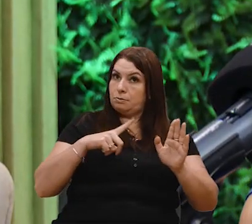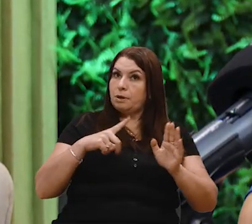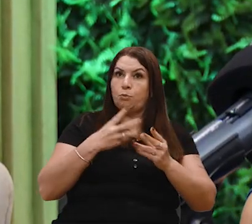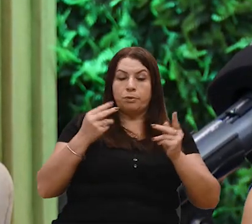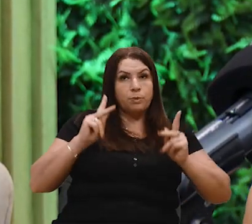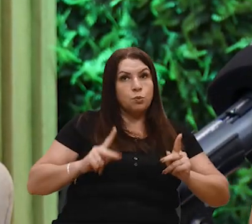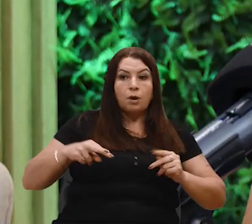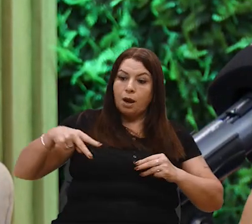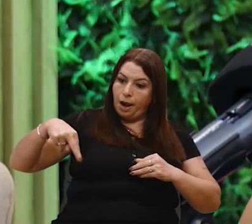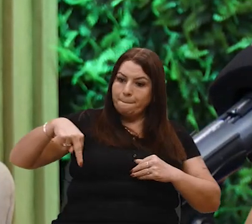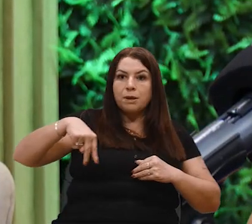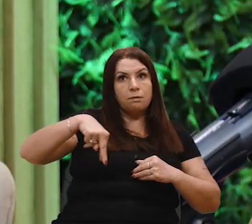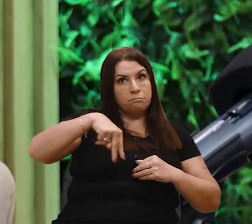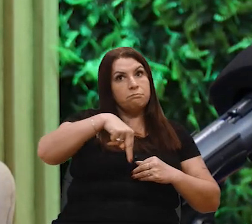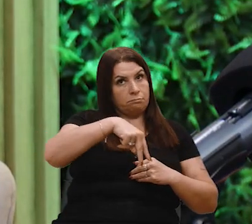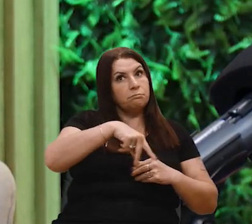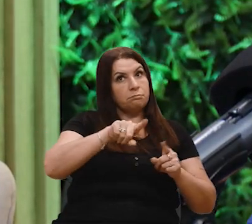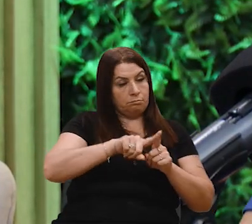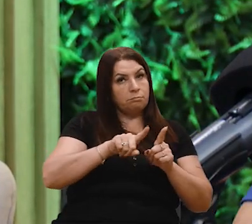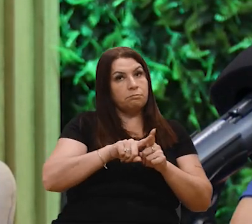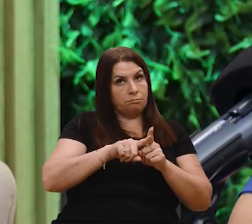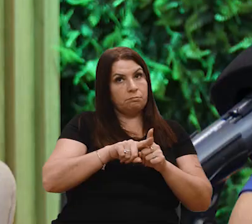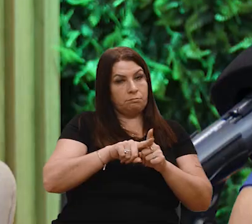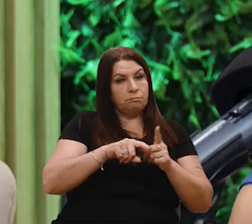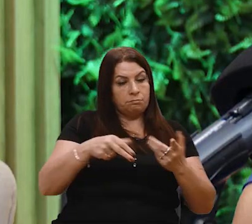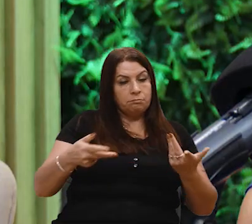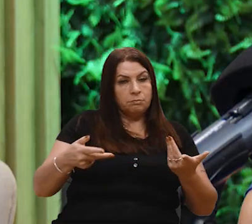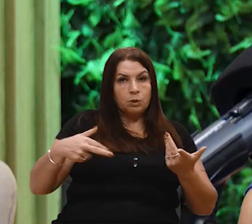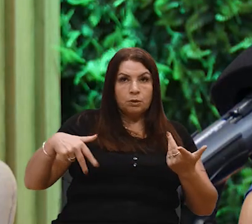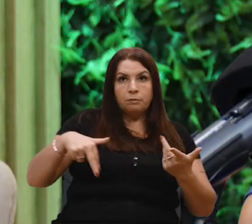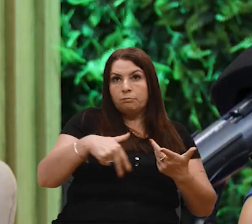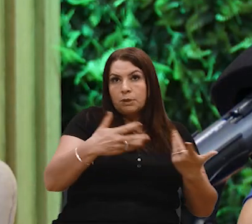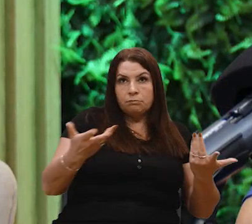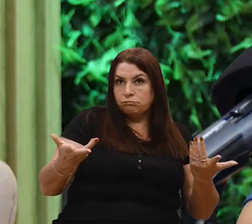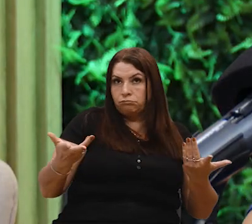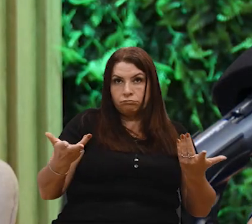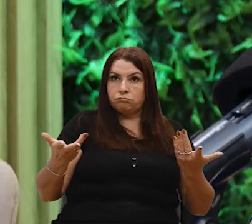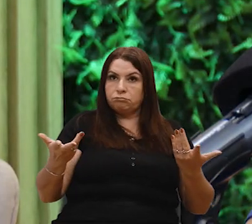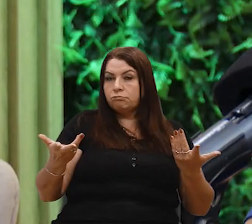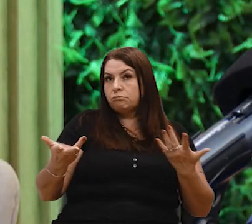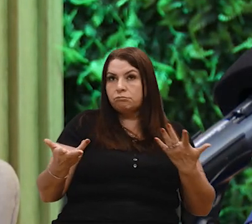clara. Mas tem muita gente que caminha. Exato, também, exato. Né? Caminha